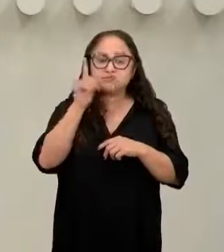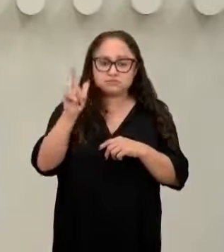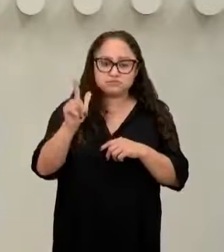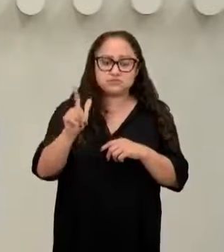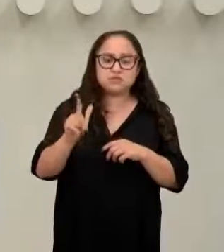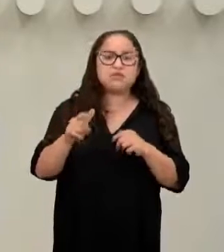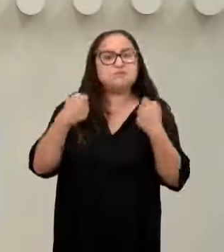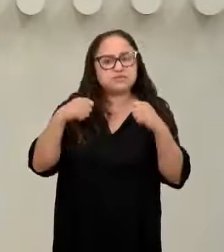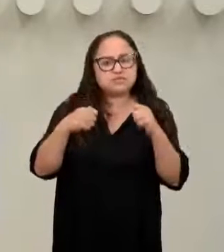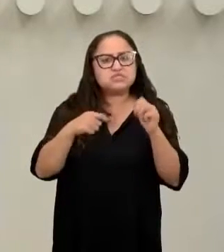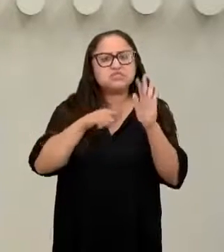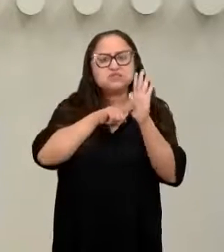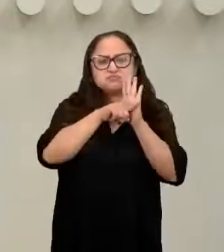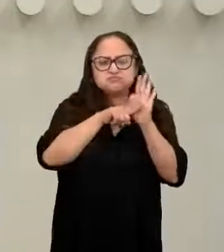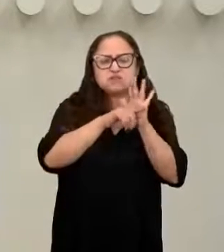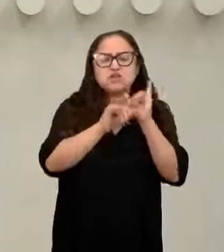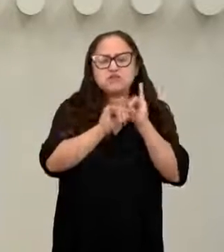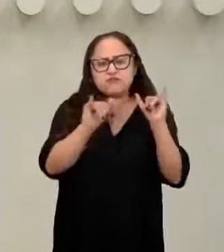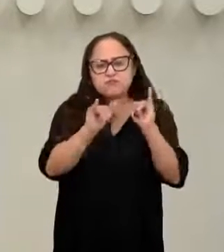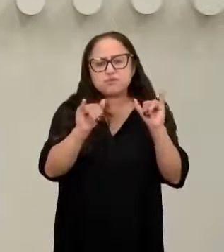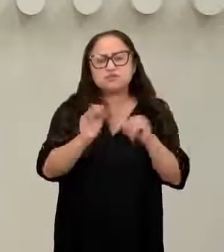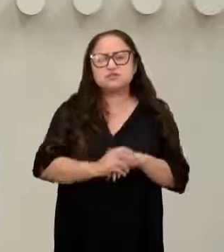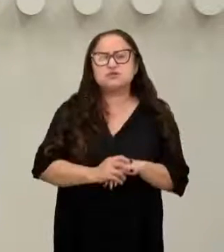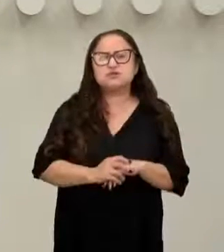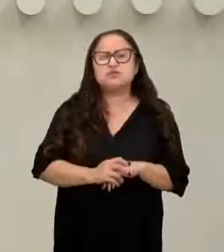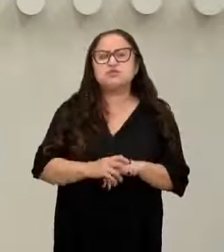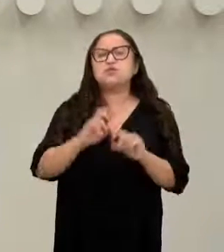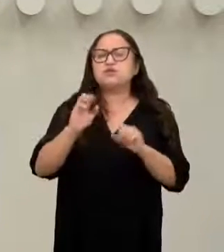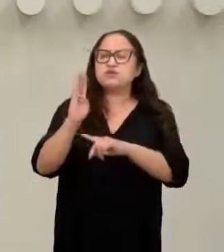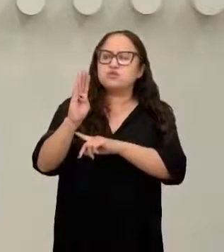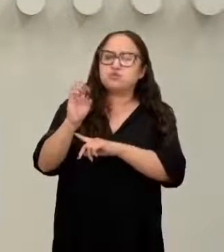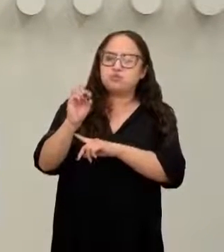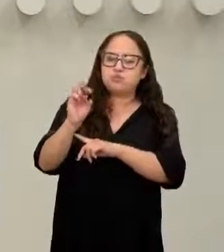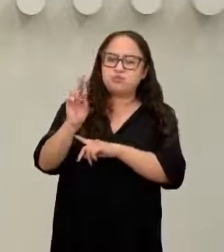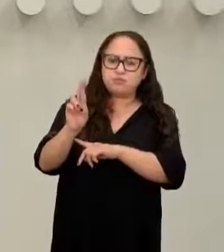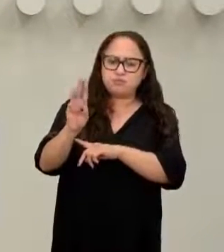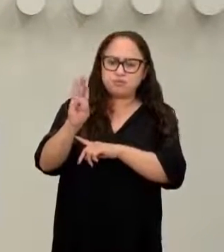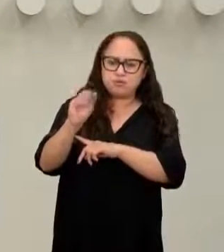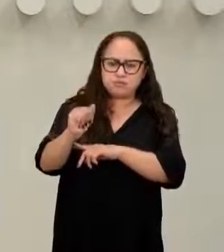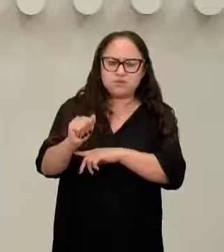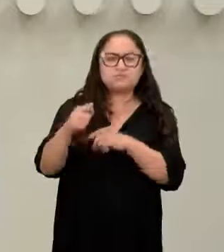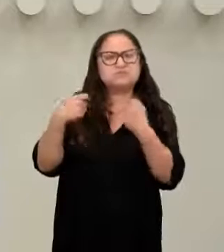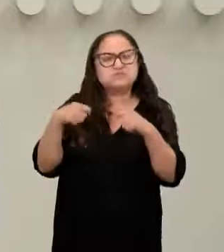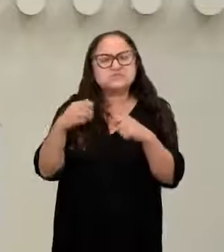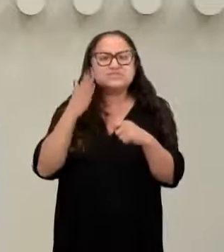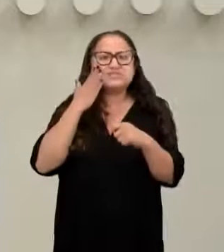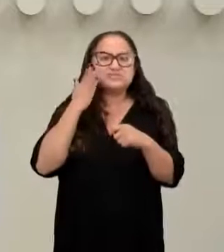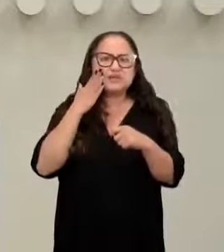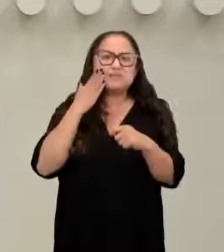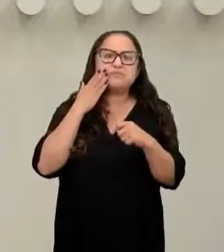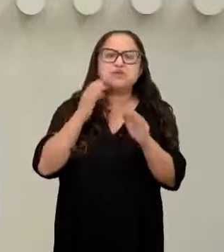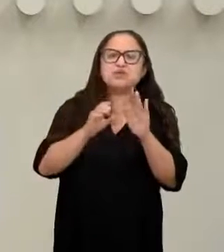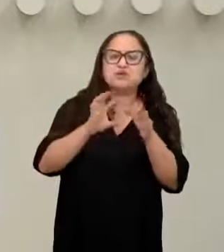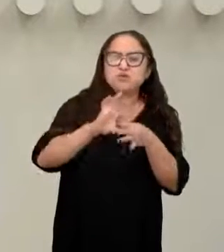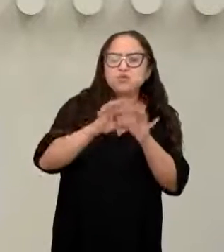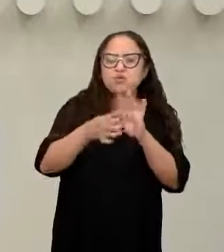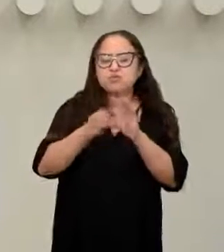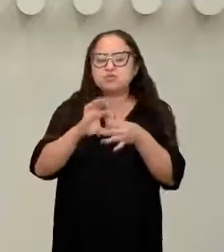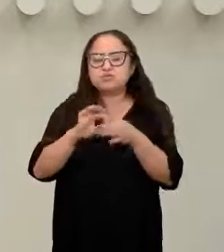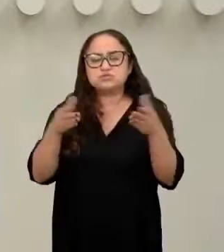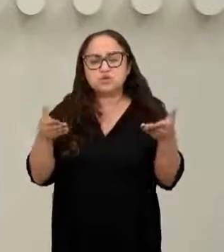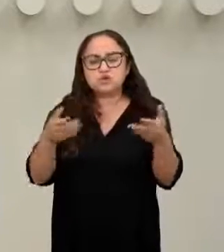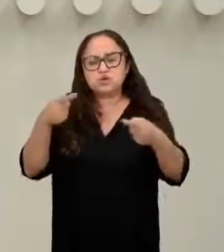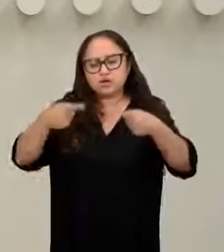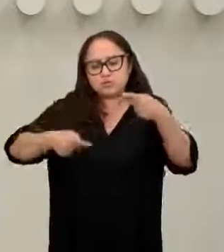estátua, saber muito de história, saber muito sobre contexto social, político, atual, se informar. E sobre